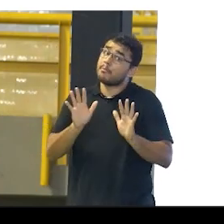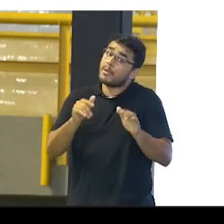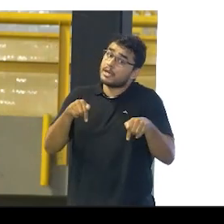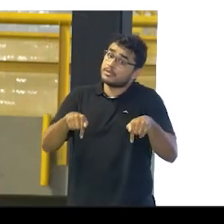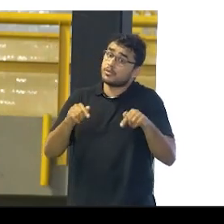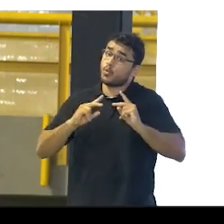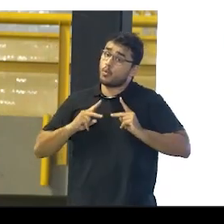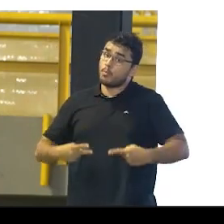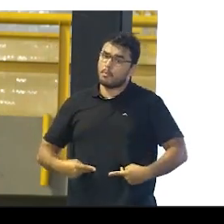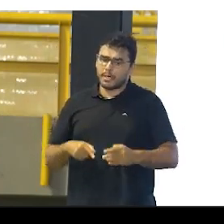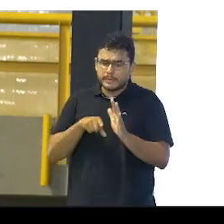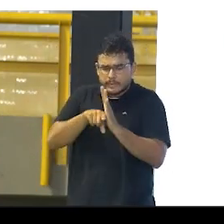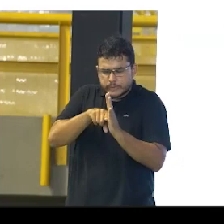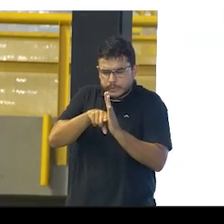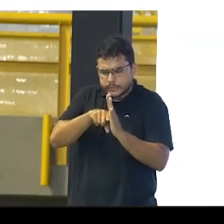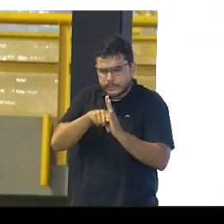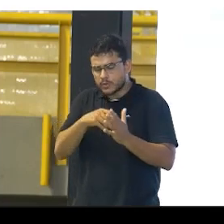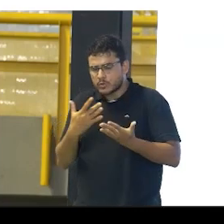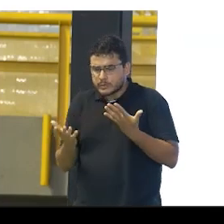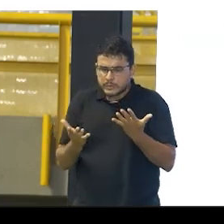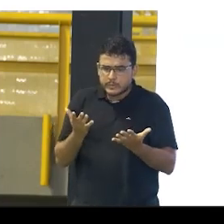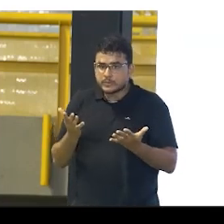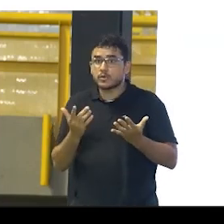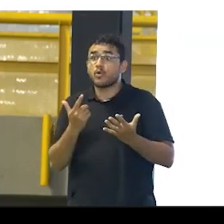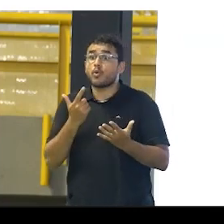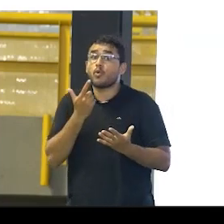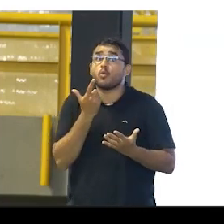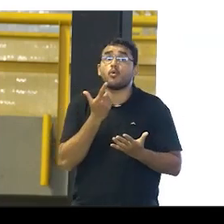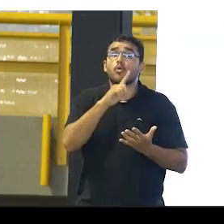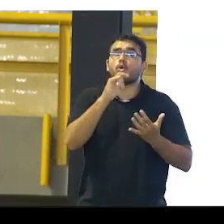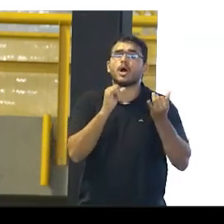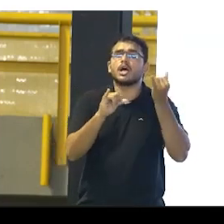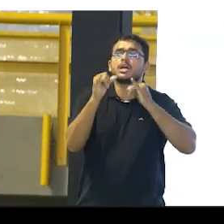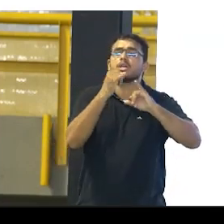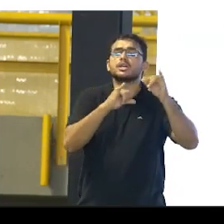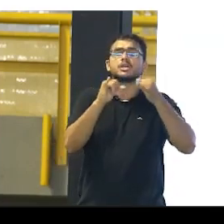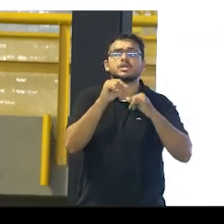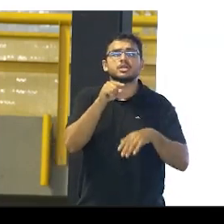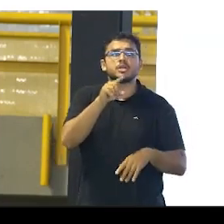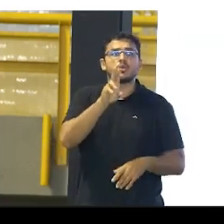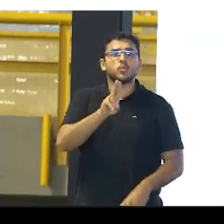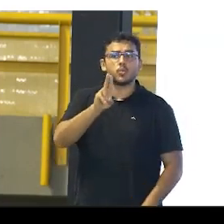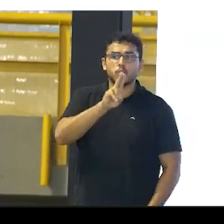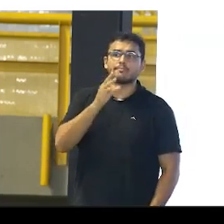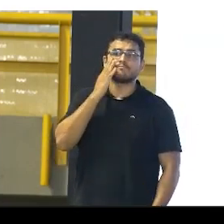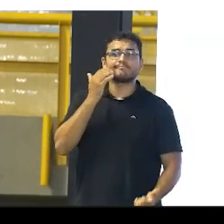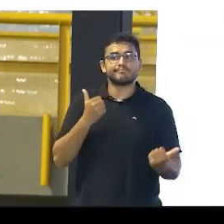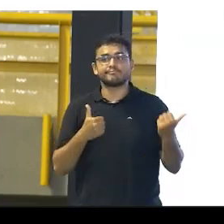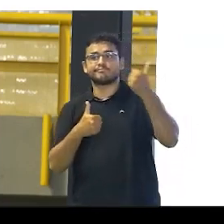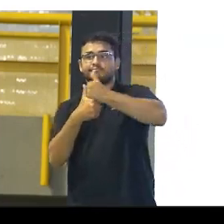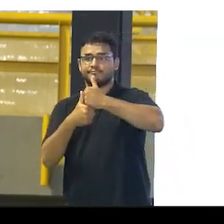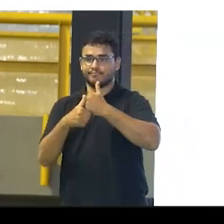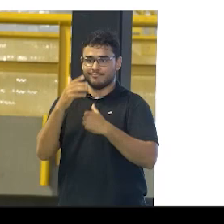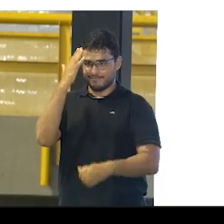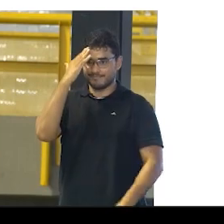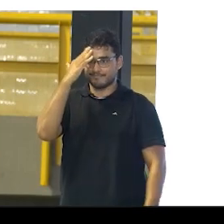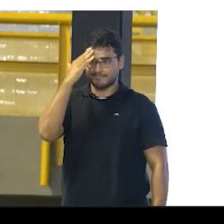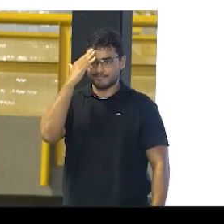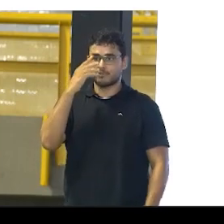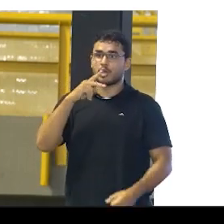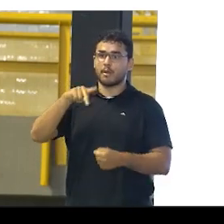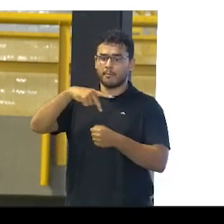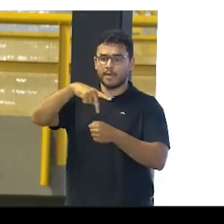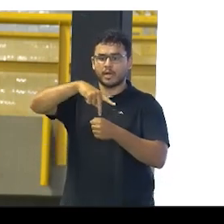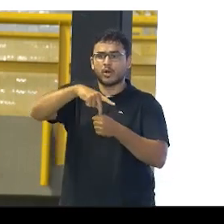da nossa capacidade, não duvidemos da capacidade do homem em encontrar alternativas